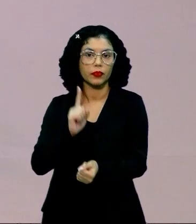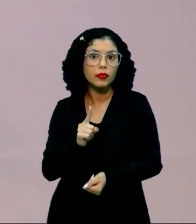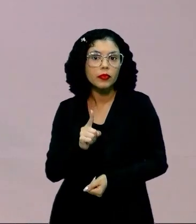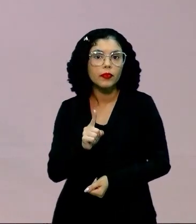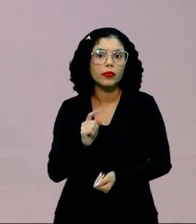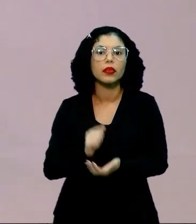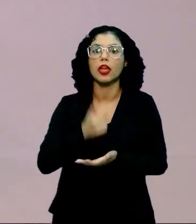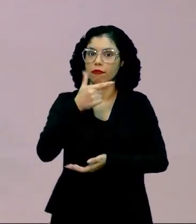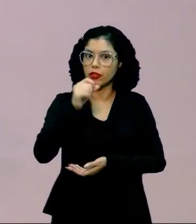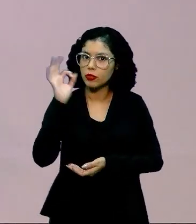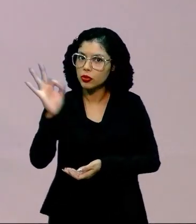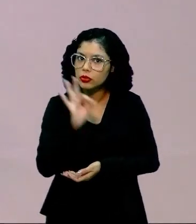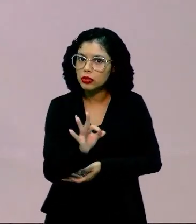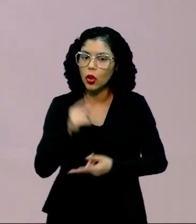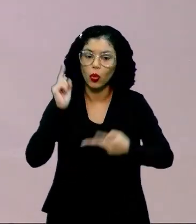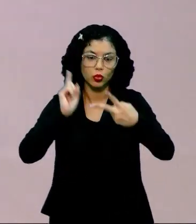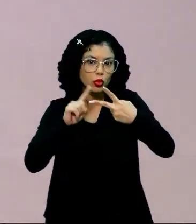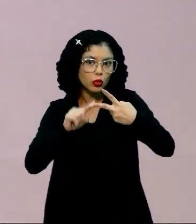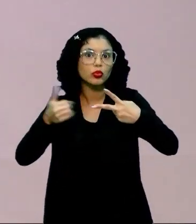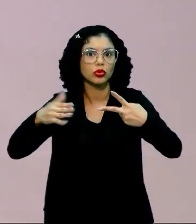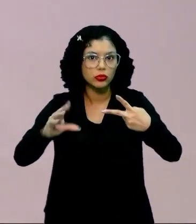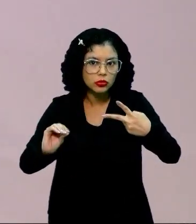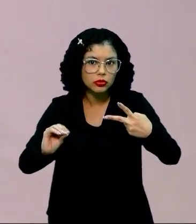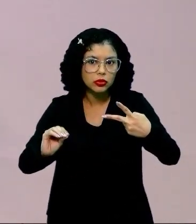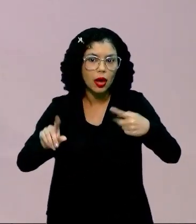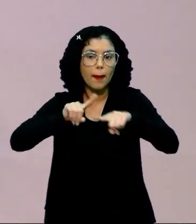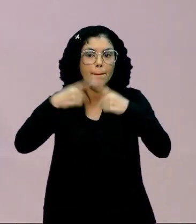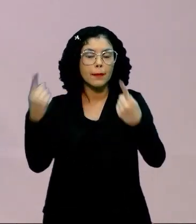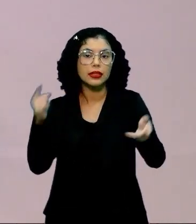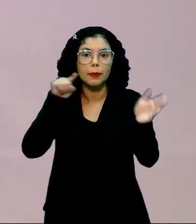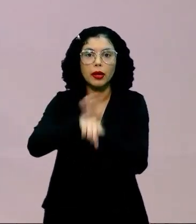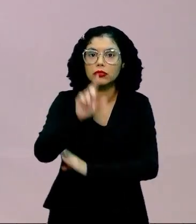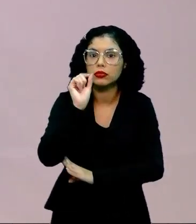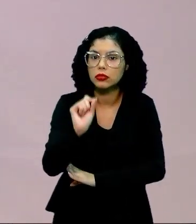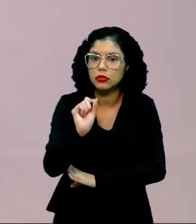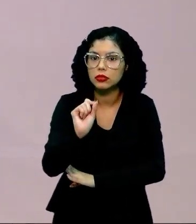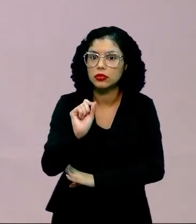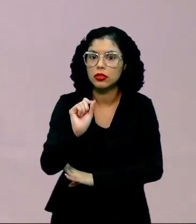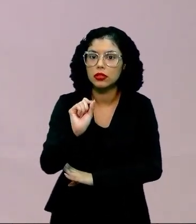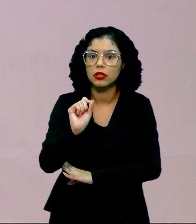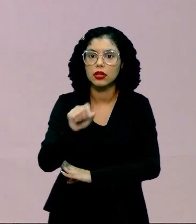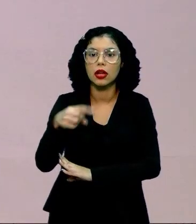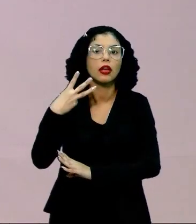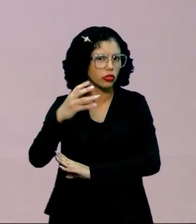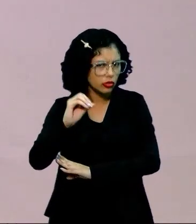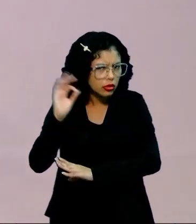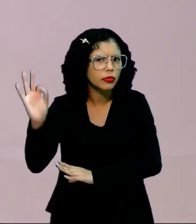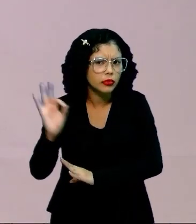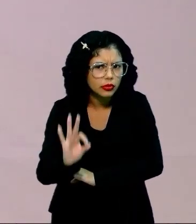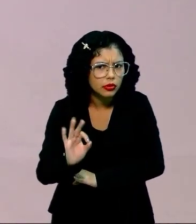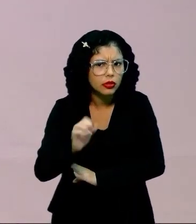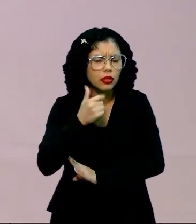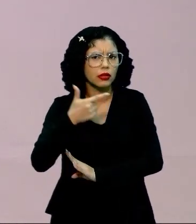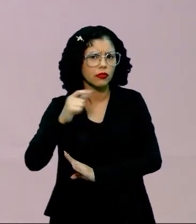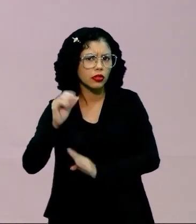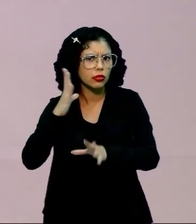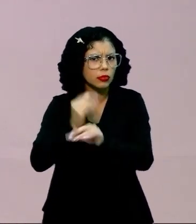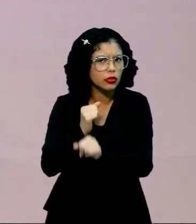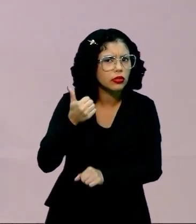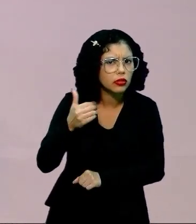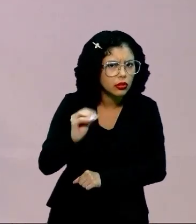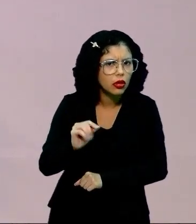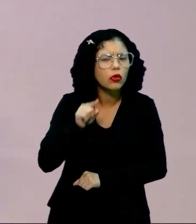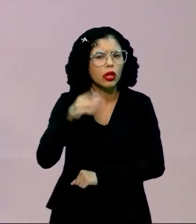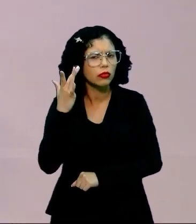foi de 20%, o segundo de 10%. Mas a pergunta é, o desconto é de 30%? 20 mais 10? O